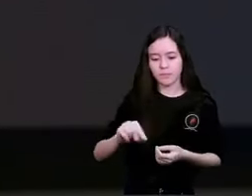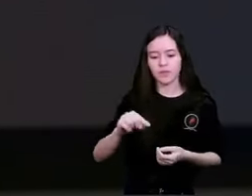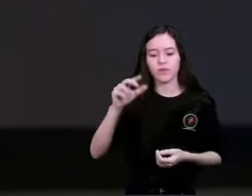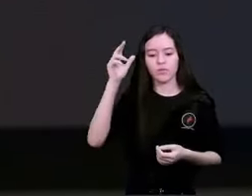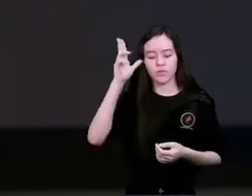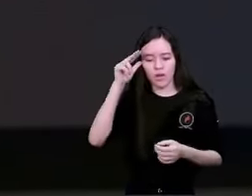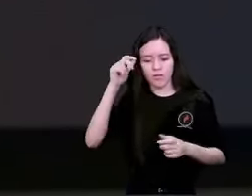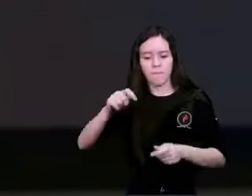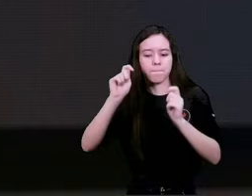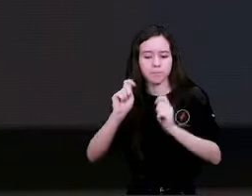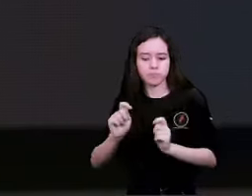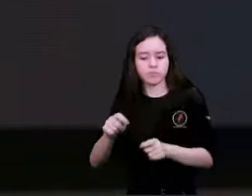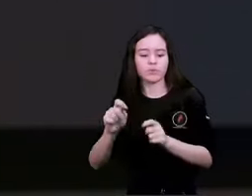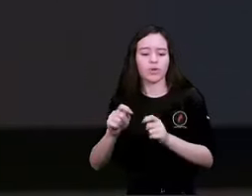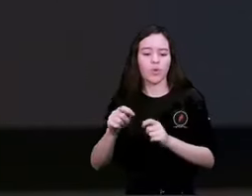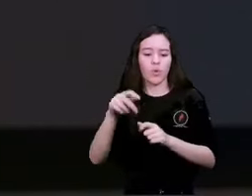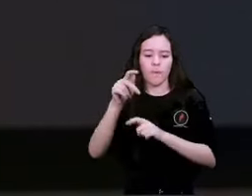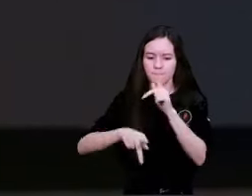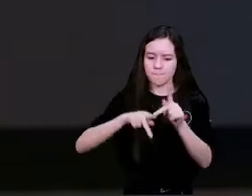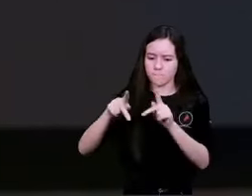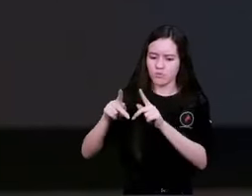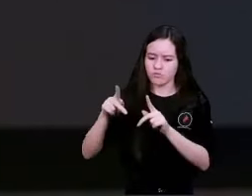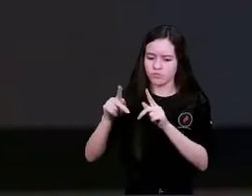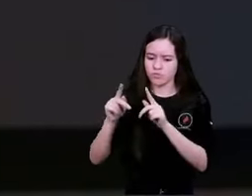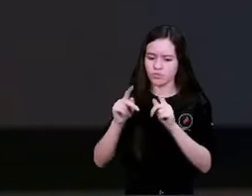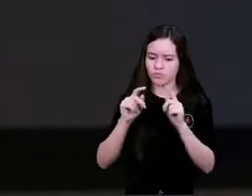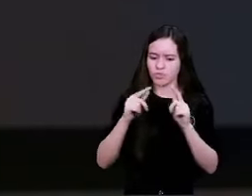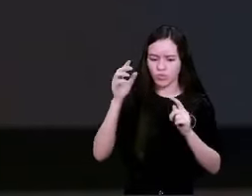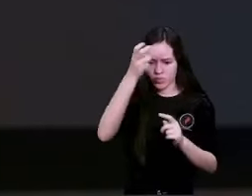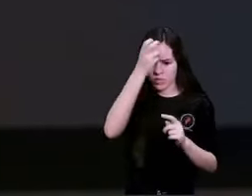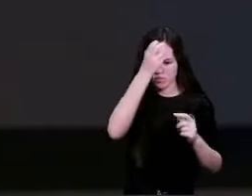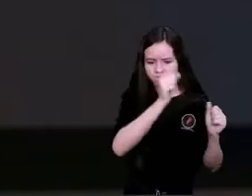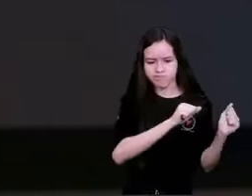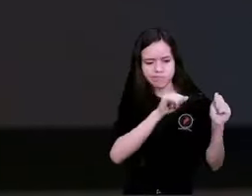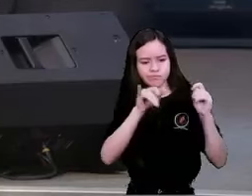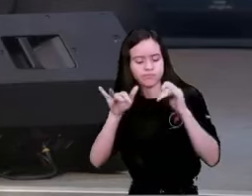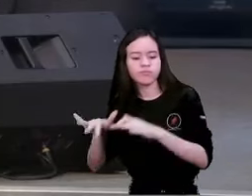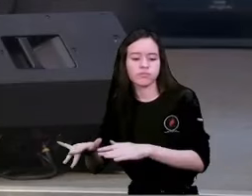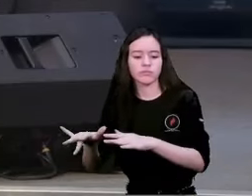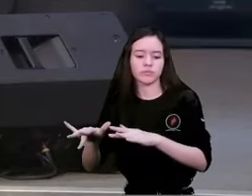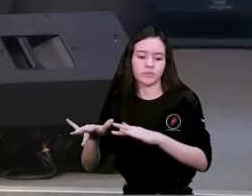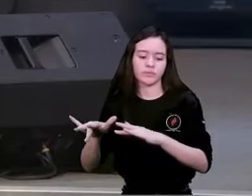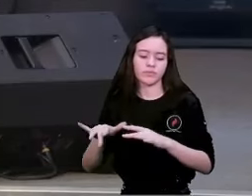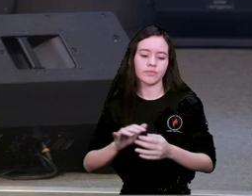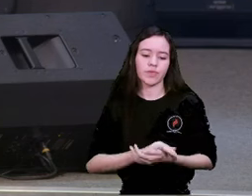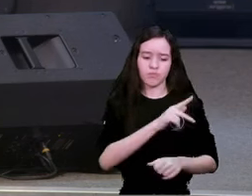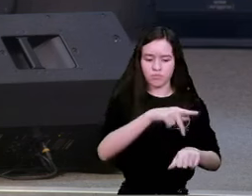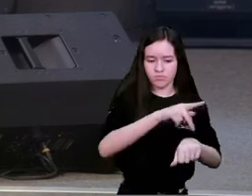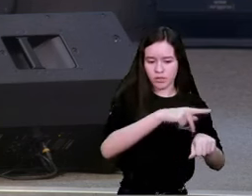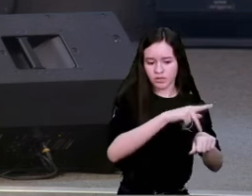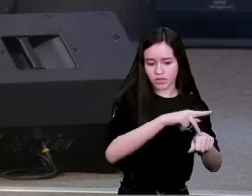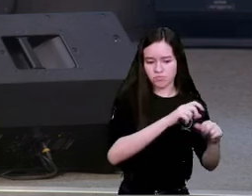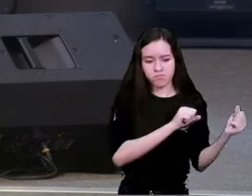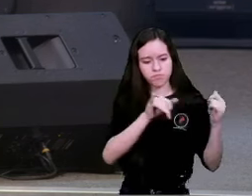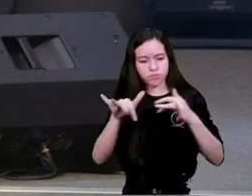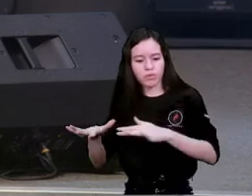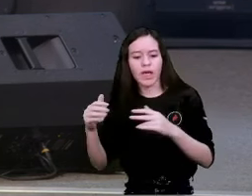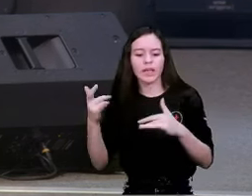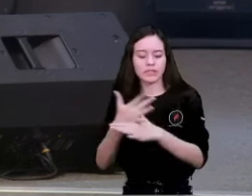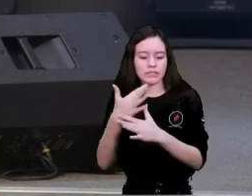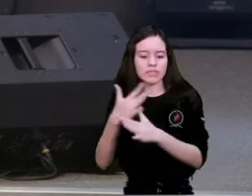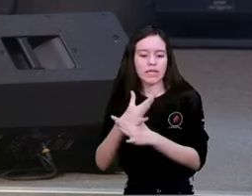o povo que vinha com ele do Egito, de líbios, suquitas e etíopes, e tomou as cidades